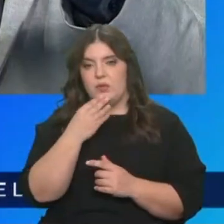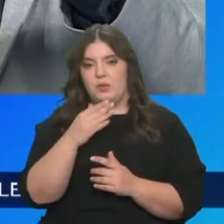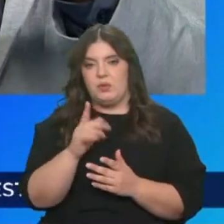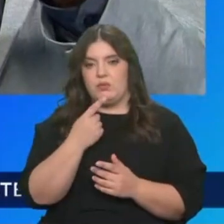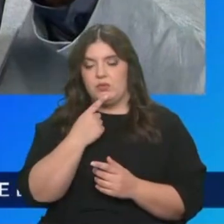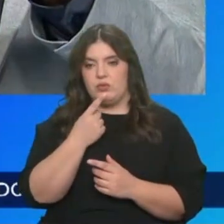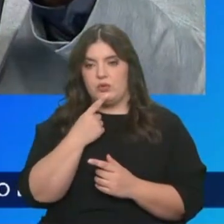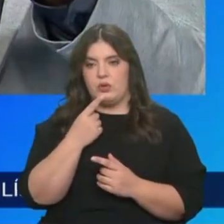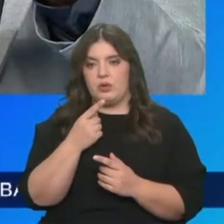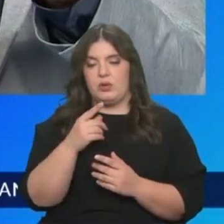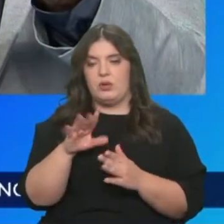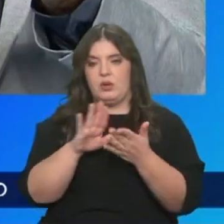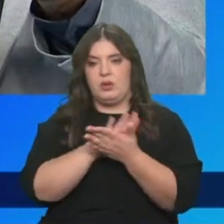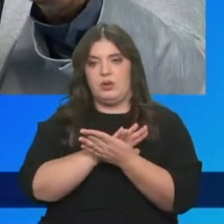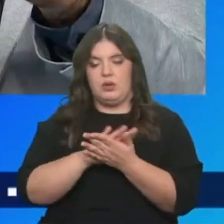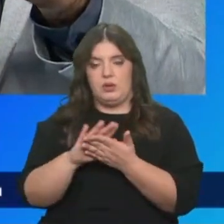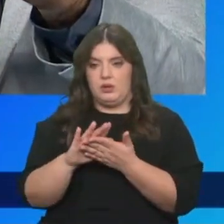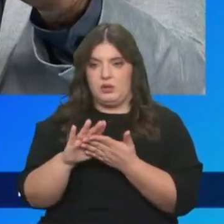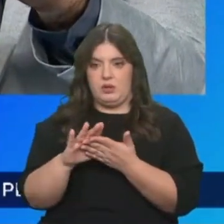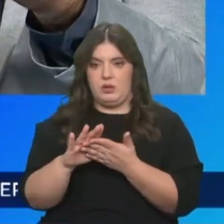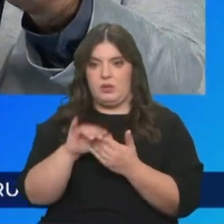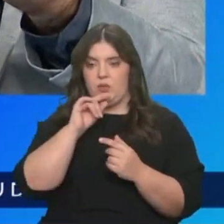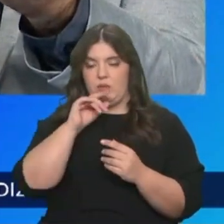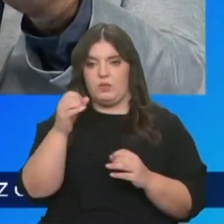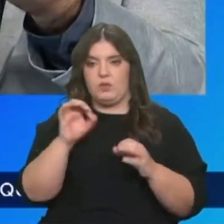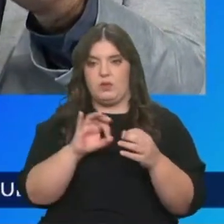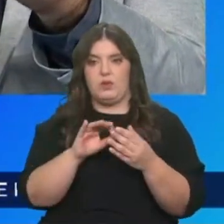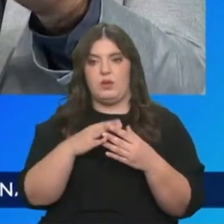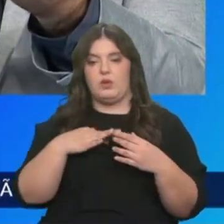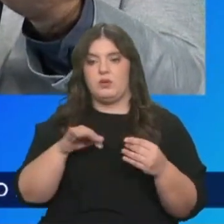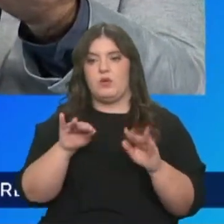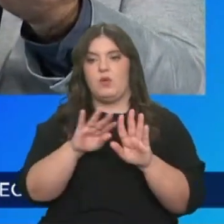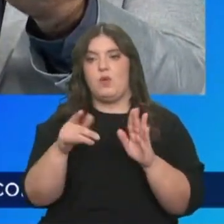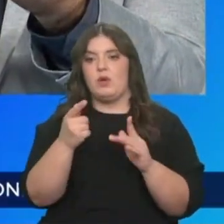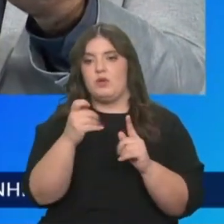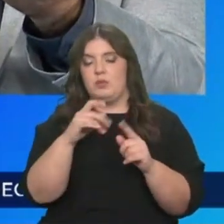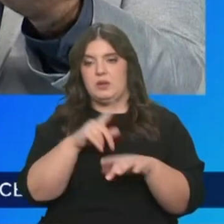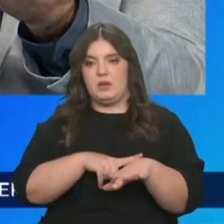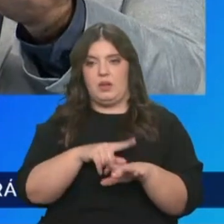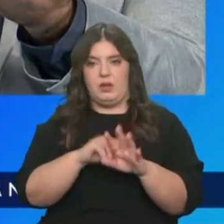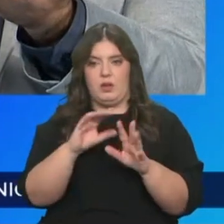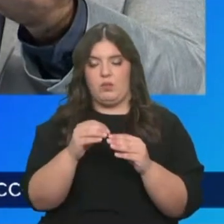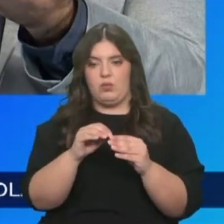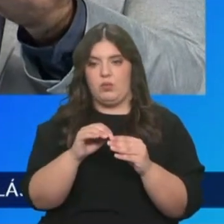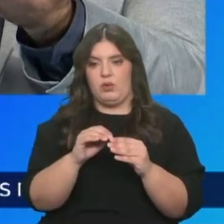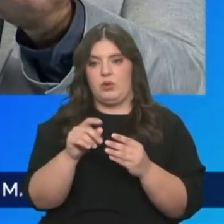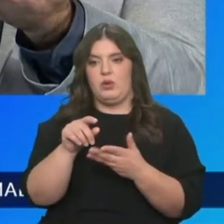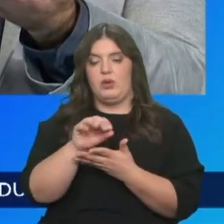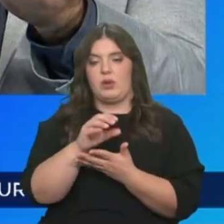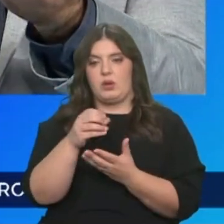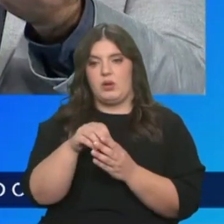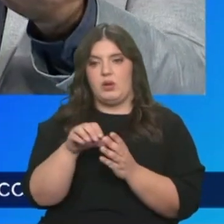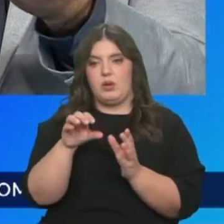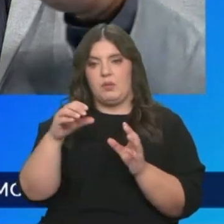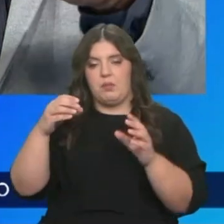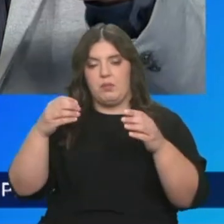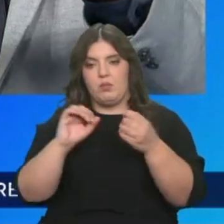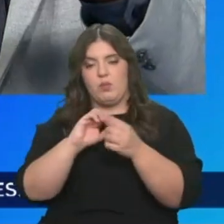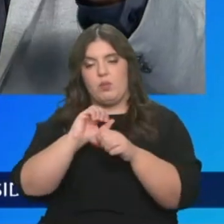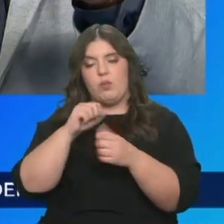que neste tecido, que podemos fazer a analogia do tecido do espaço e do tempo, o tecido do universo, isto cria deformações